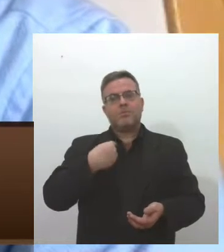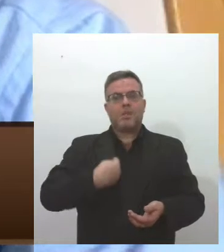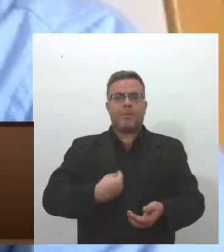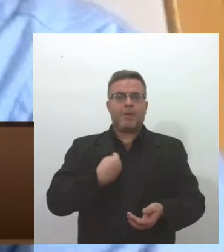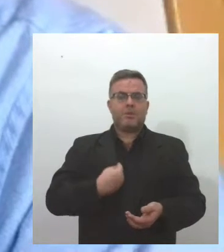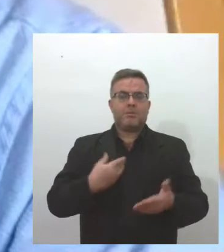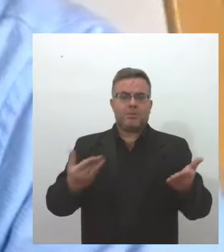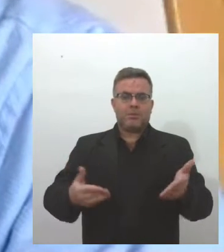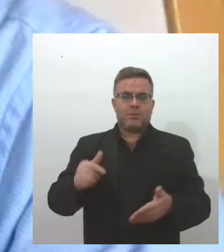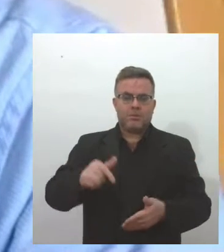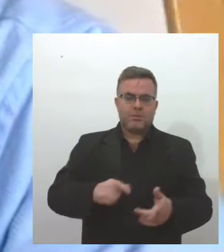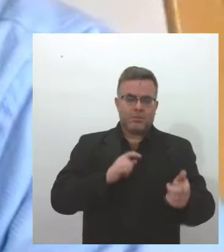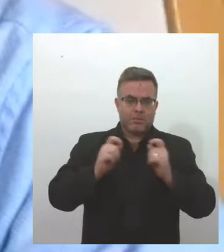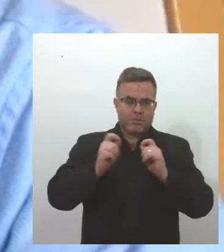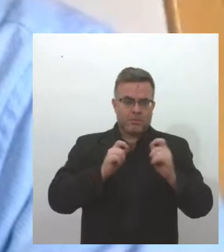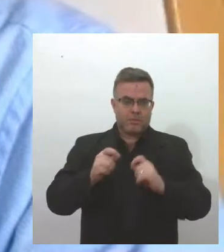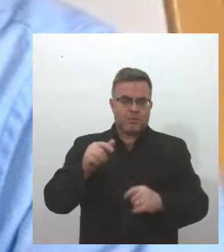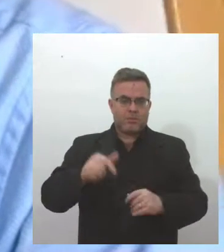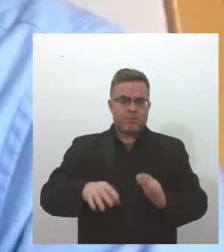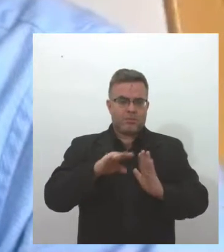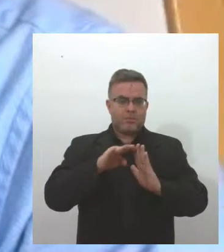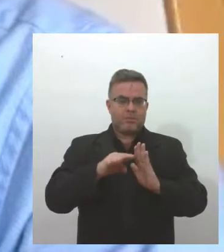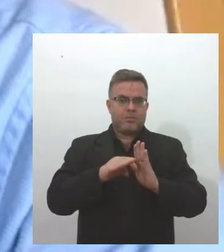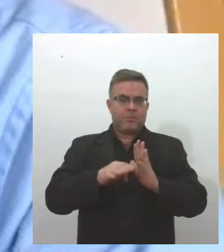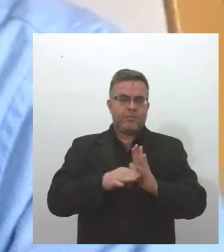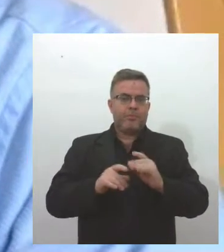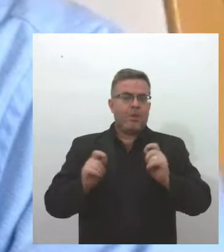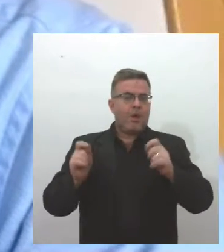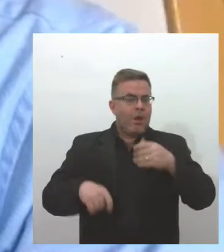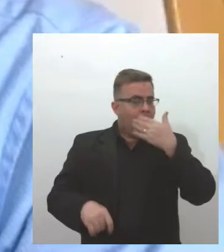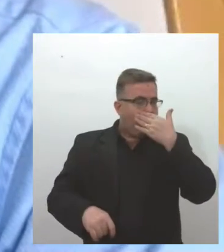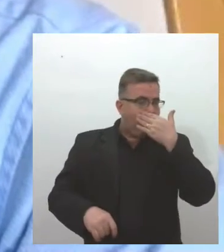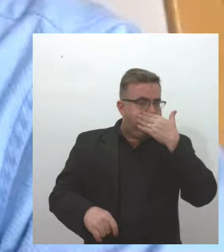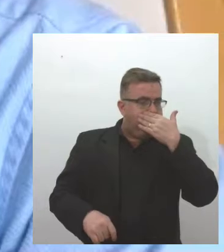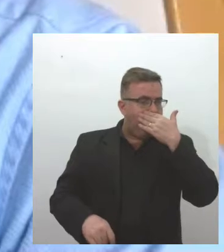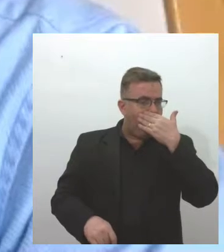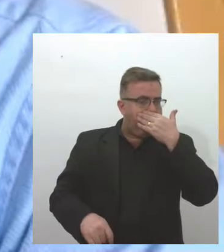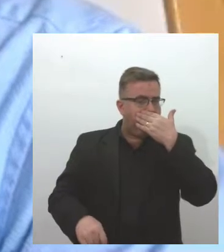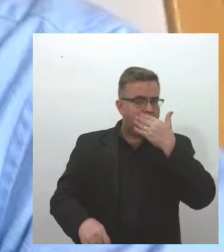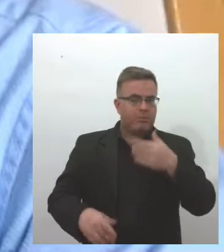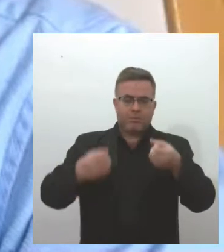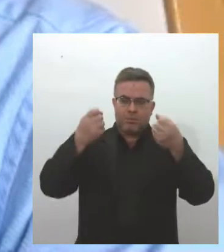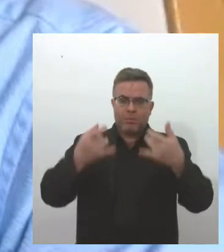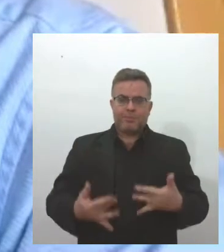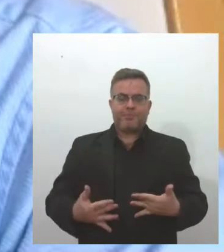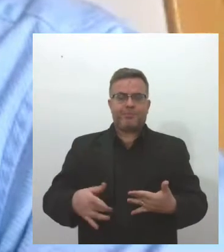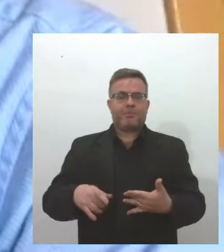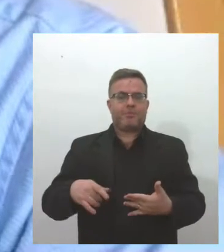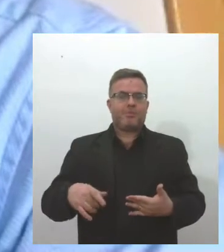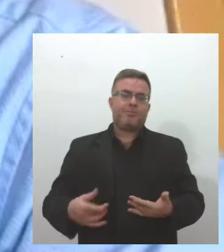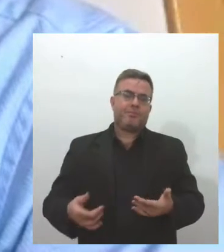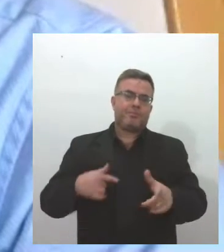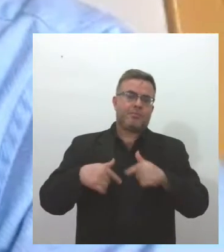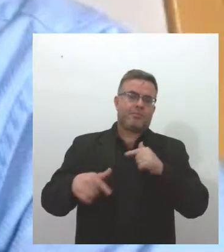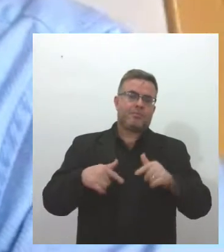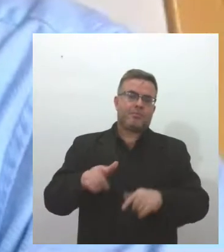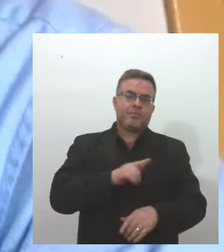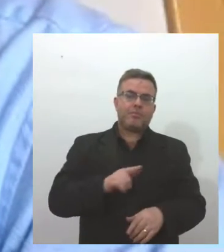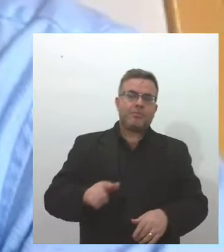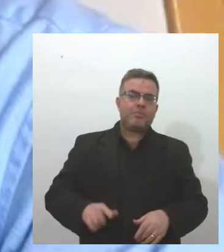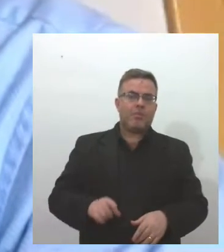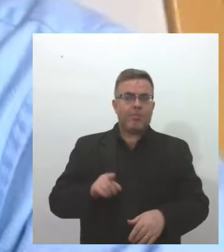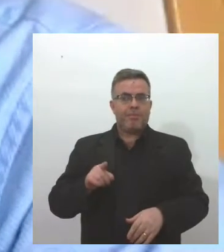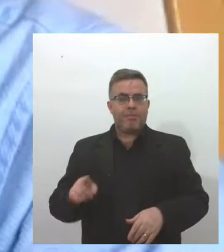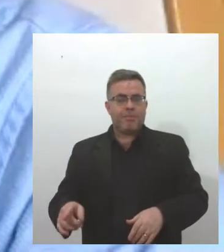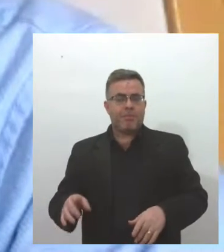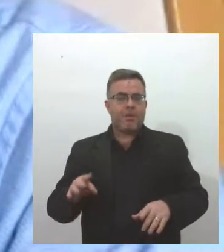aqui deste programa, para que a gente possa falar um pouco do trabalho do nosso governo na área do turismo, do nosso